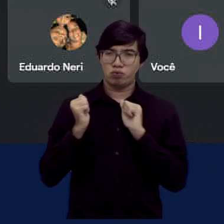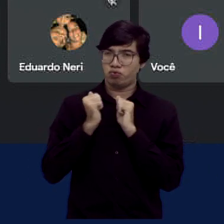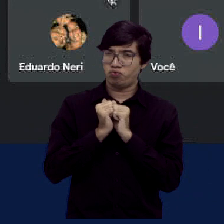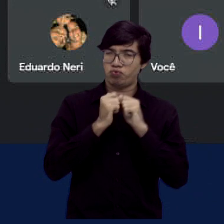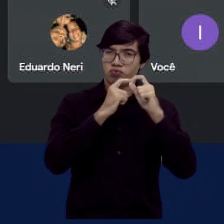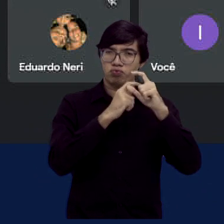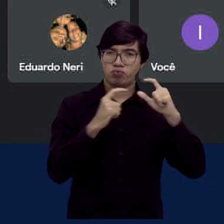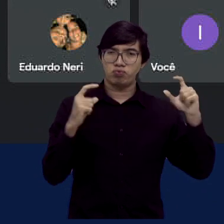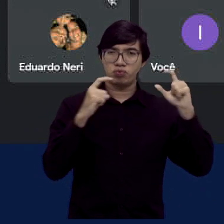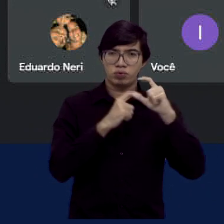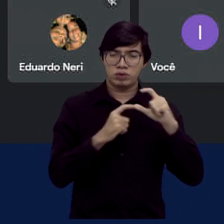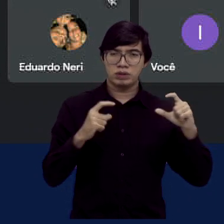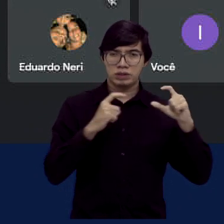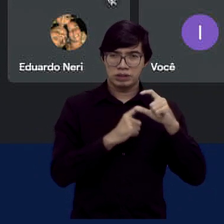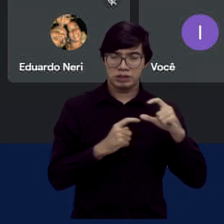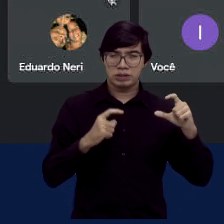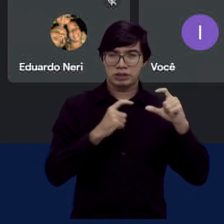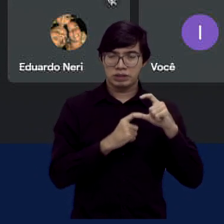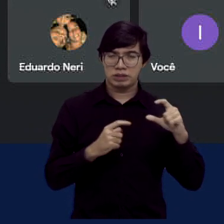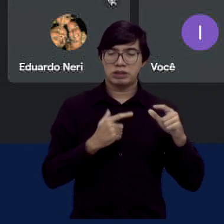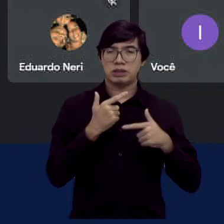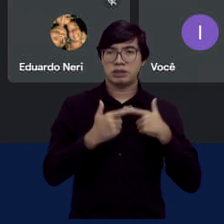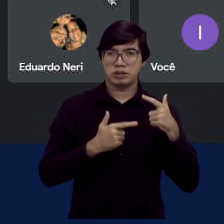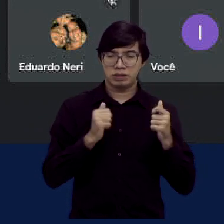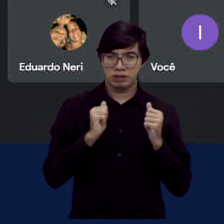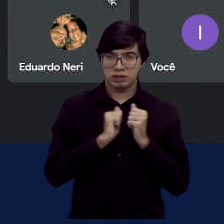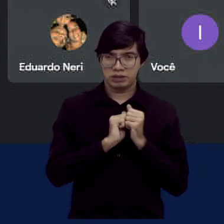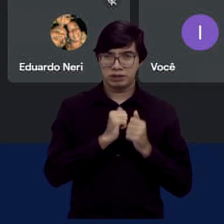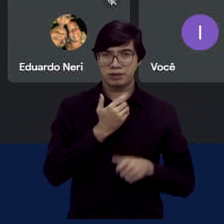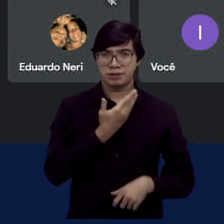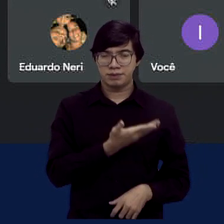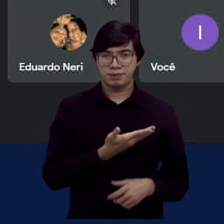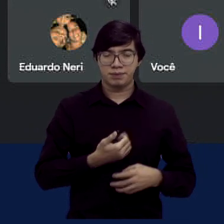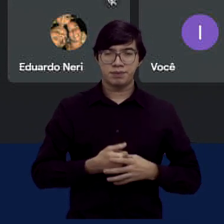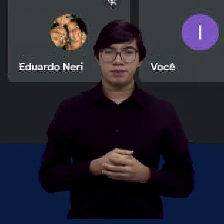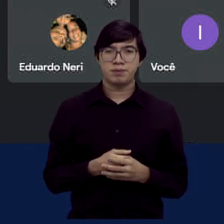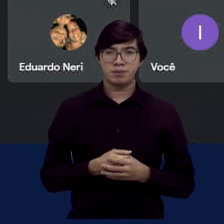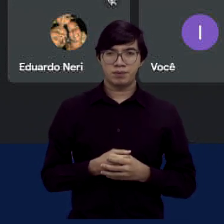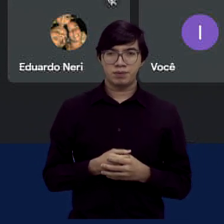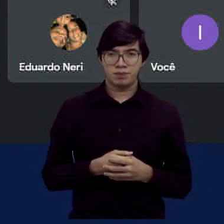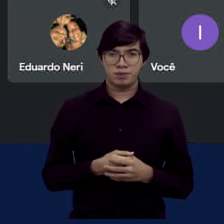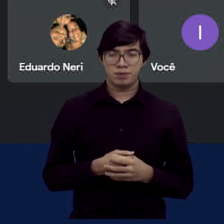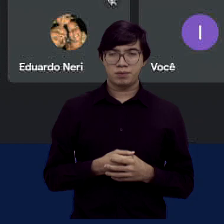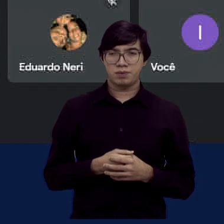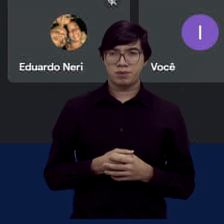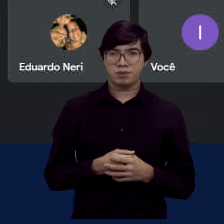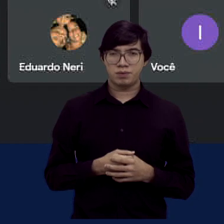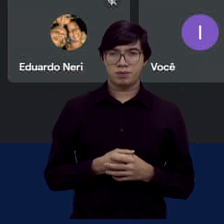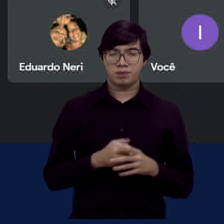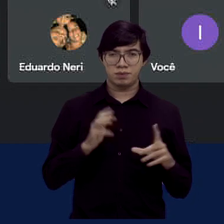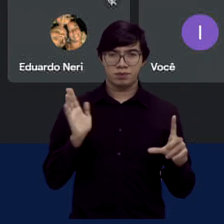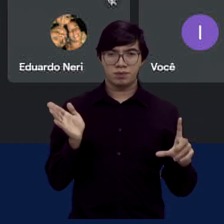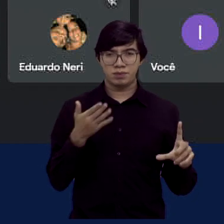essa série 30 e tantos comigo, para falar a verdade. Vamos passar para o próximo slide, por favor.